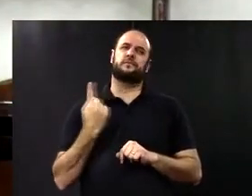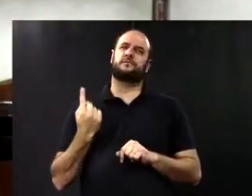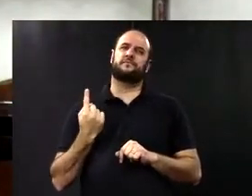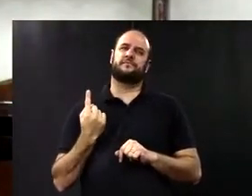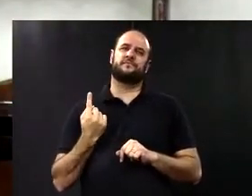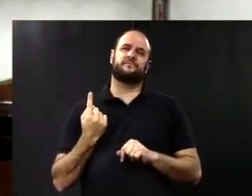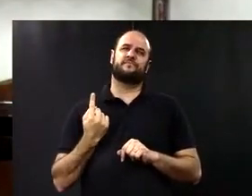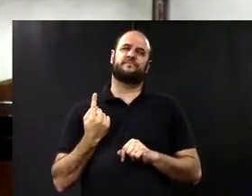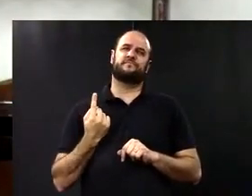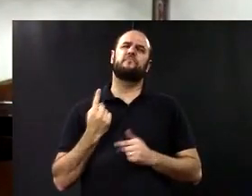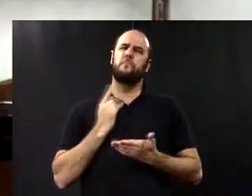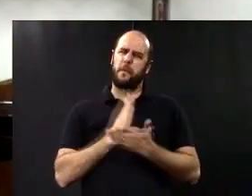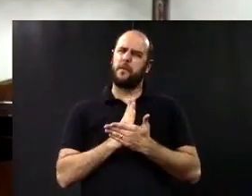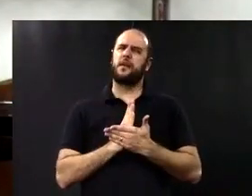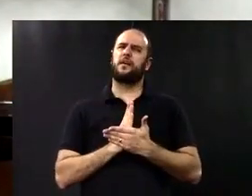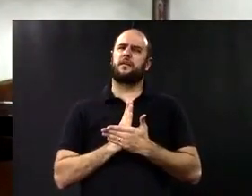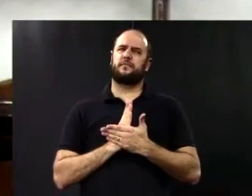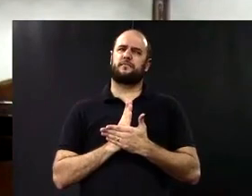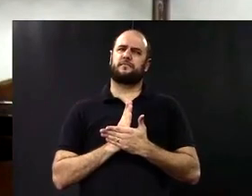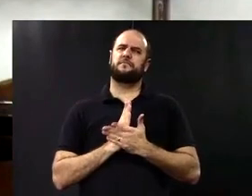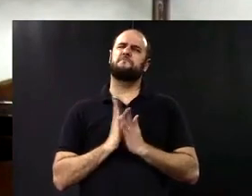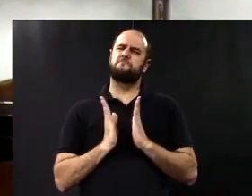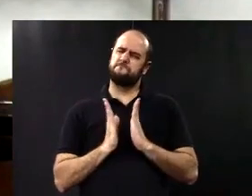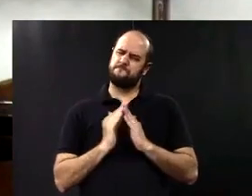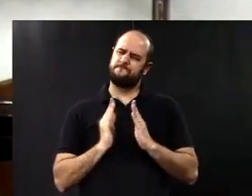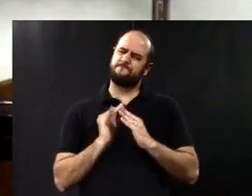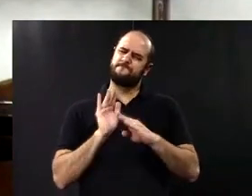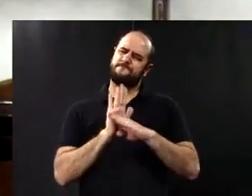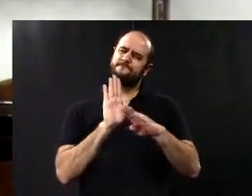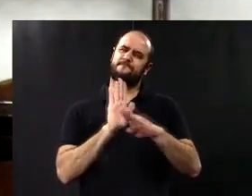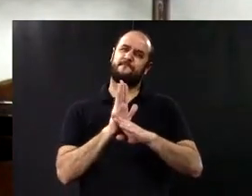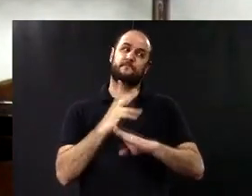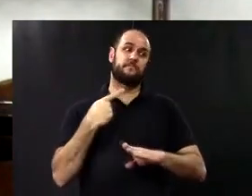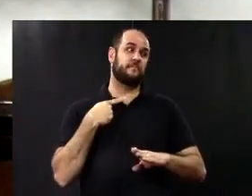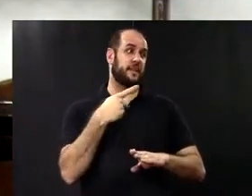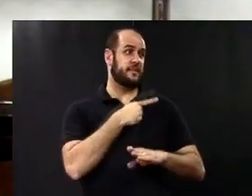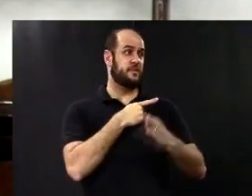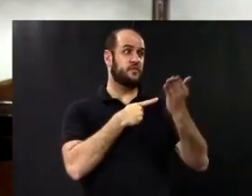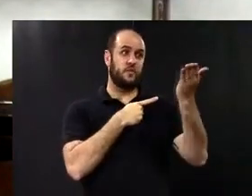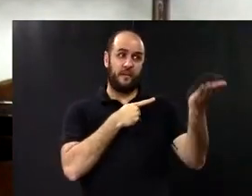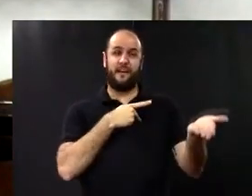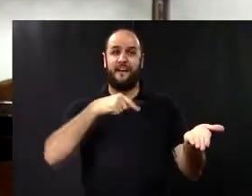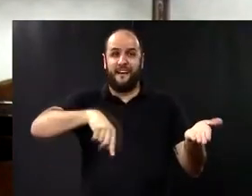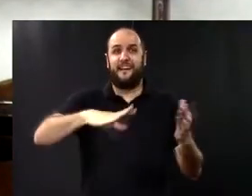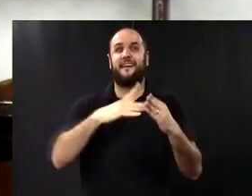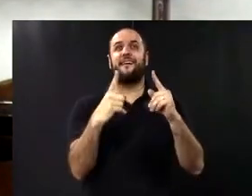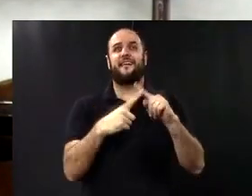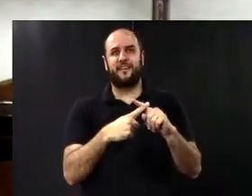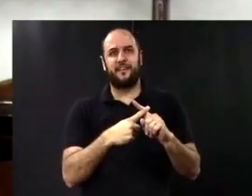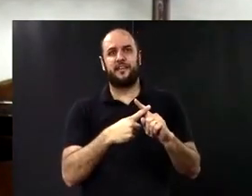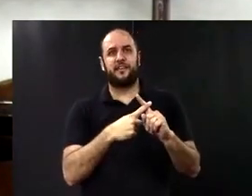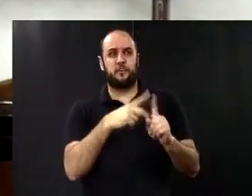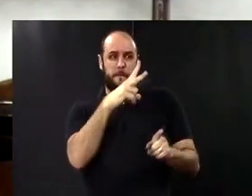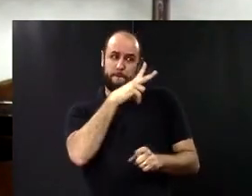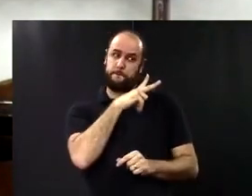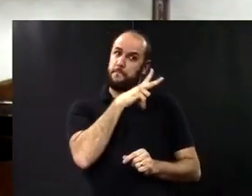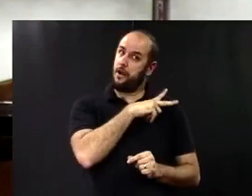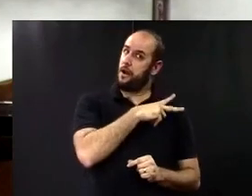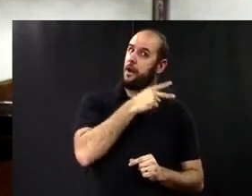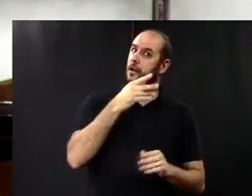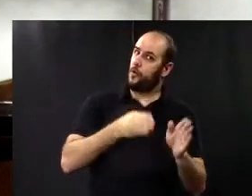não continue, peça ajuda. Os pastores estão aqui para, de forma confidencial, te ajudar,